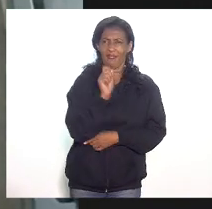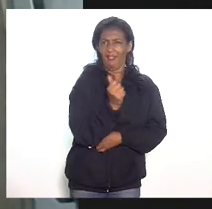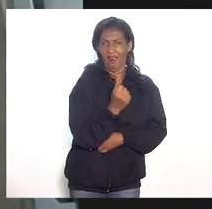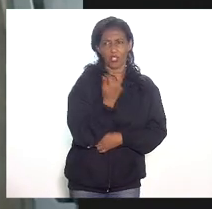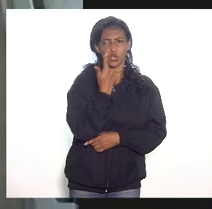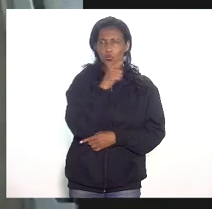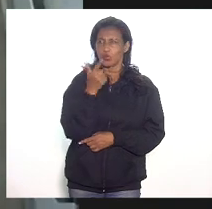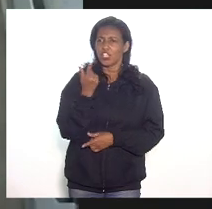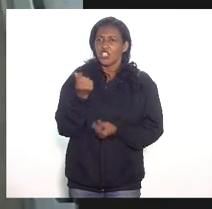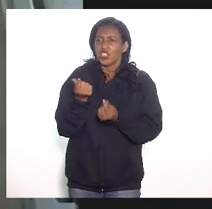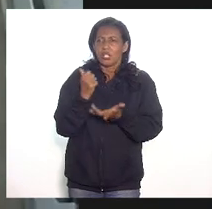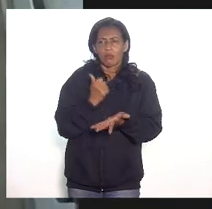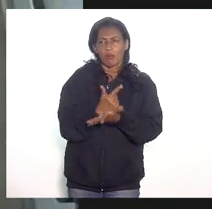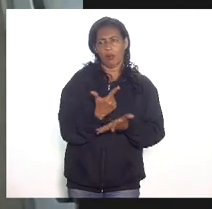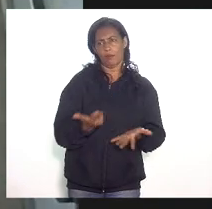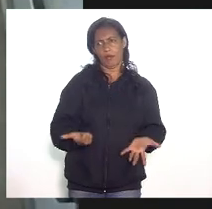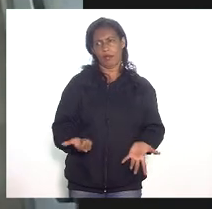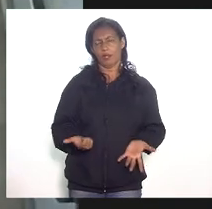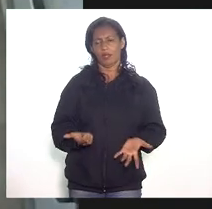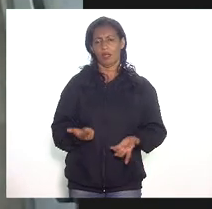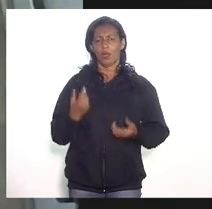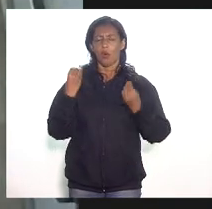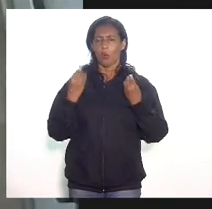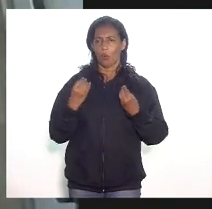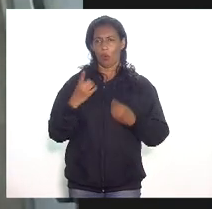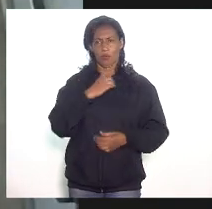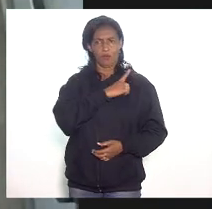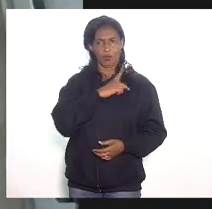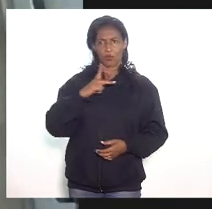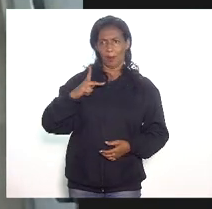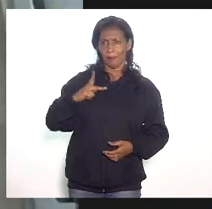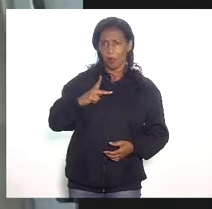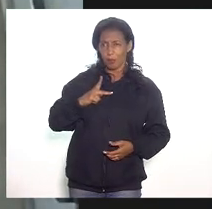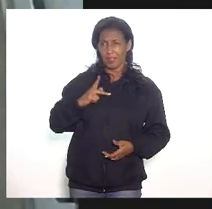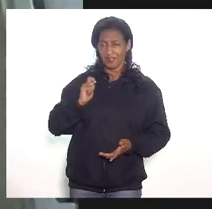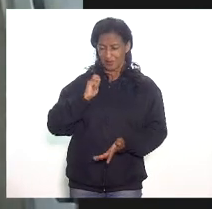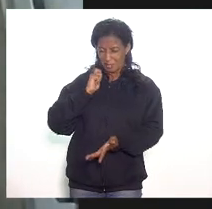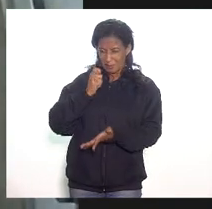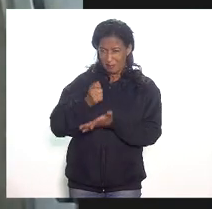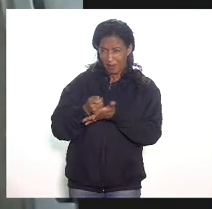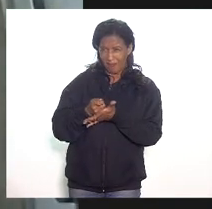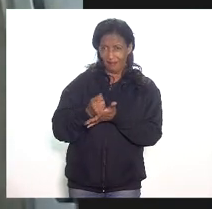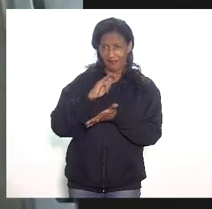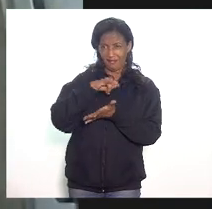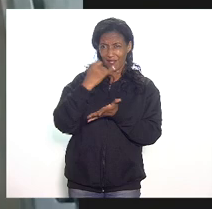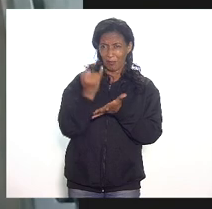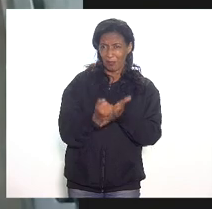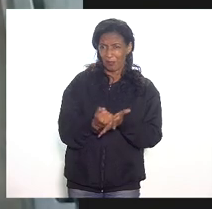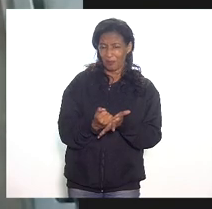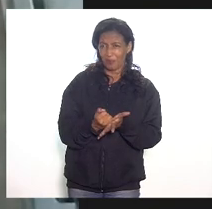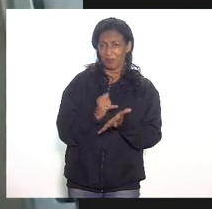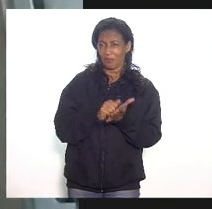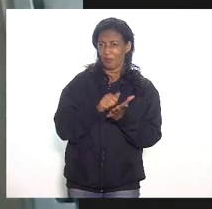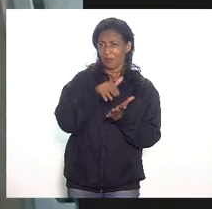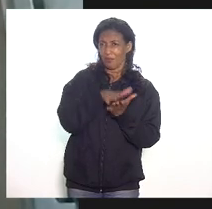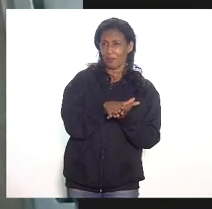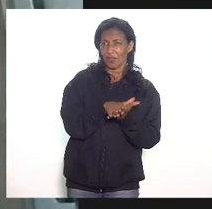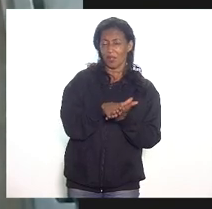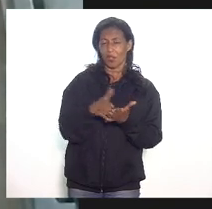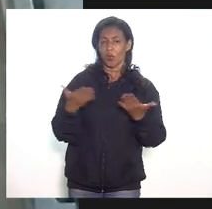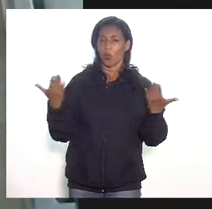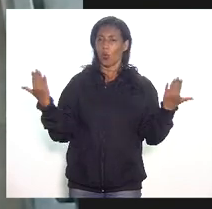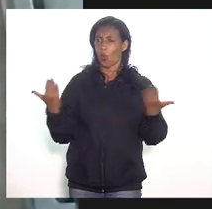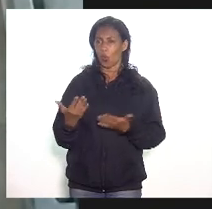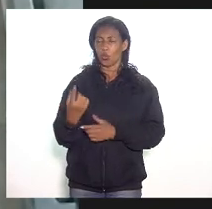no meu entendimento, é vergonhoso. E a defensoria pública, coitada, ainda vai ter que pagar as taxas. Olha, hoje o único segmento que atende